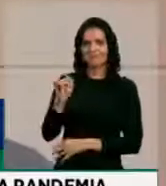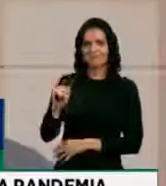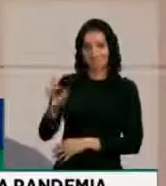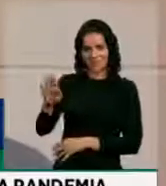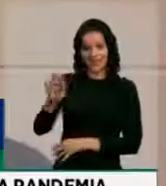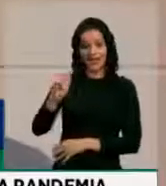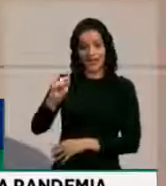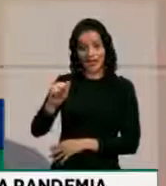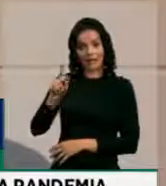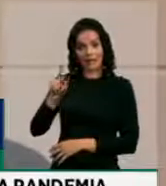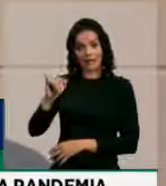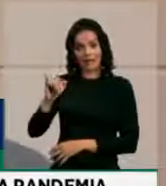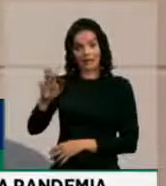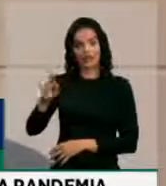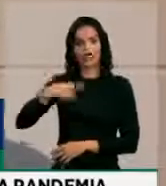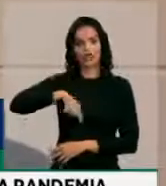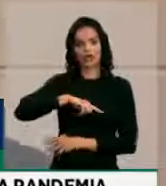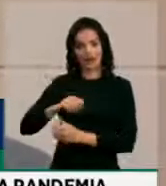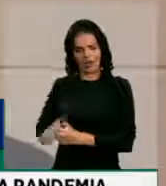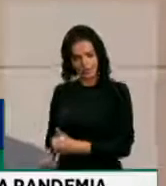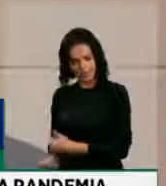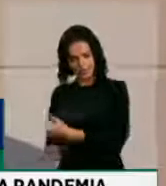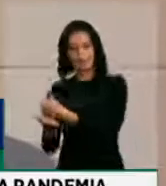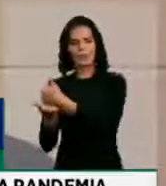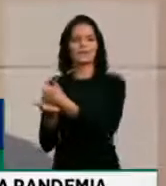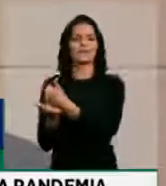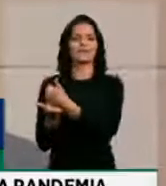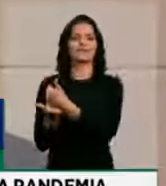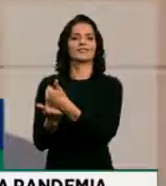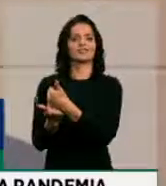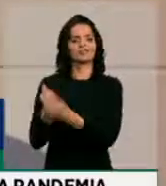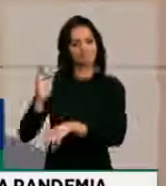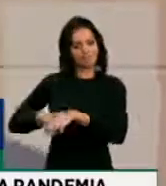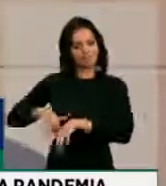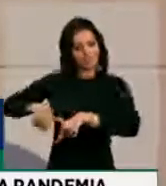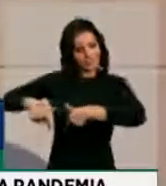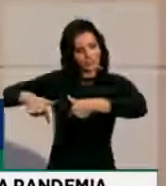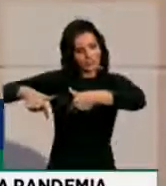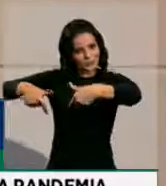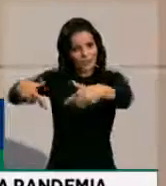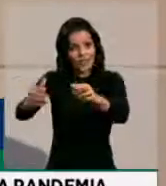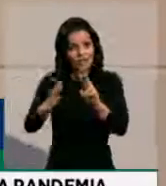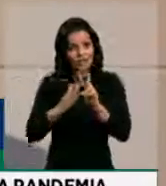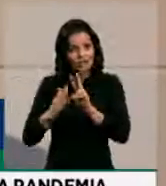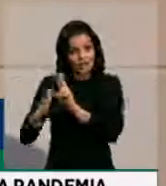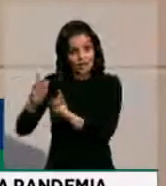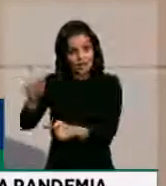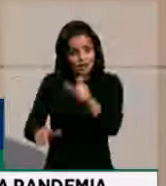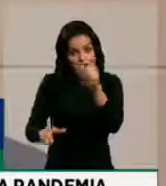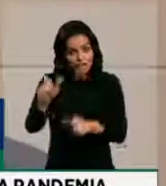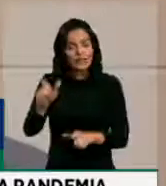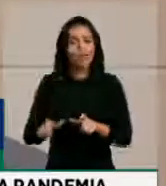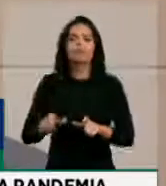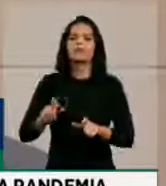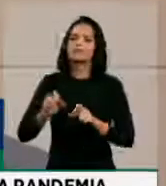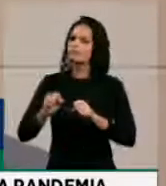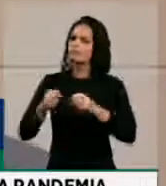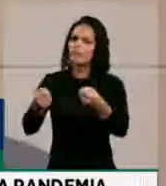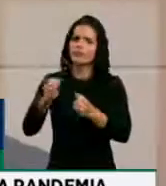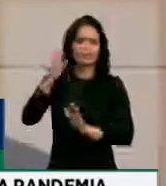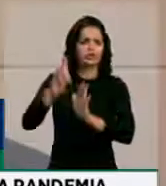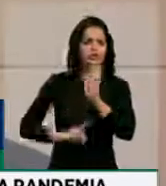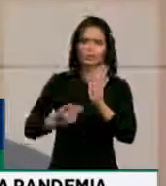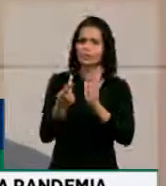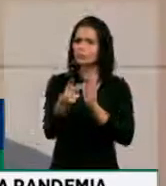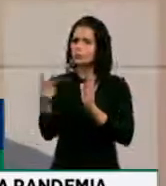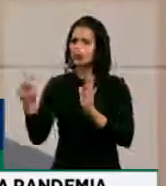PSB, apoiamos com todo o entusiasmo o protagonismo dos indígenas em defesa dos seus direitos. Parabéns